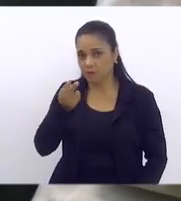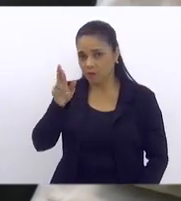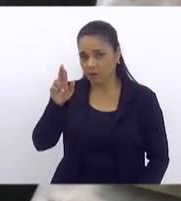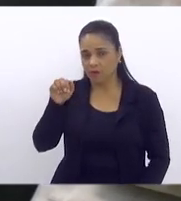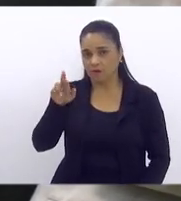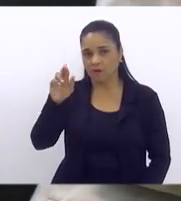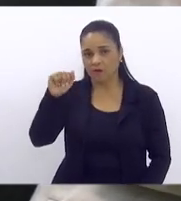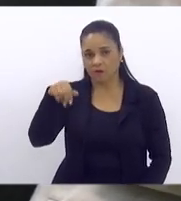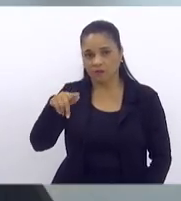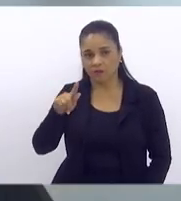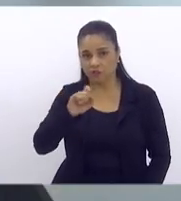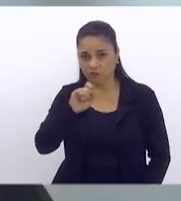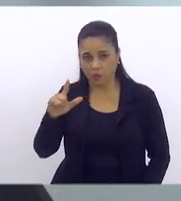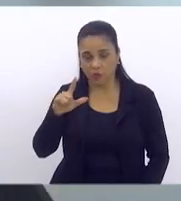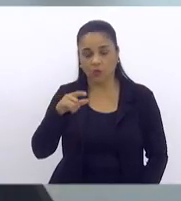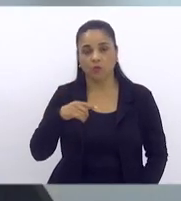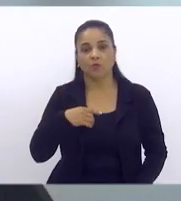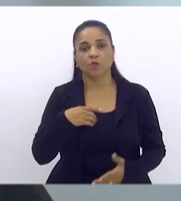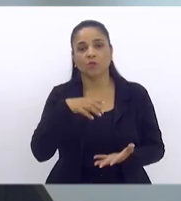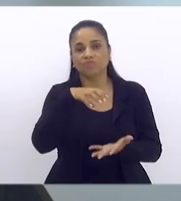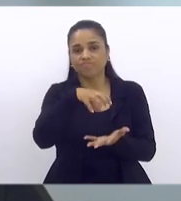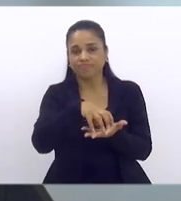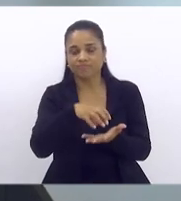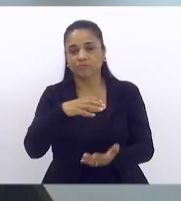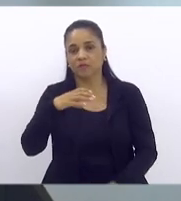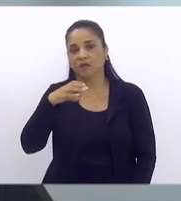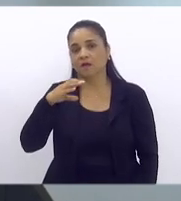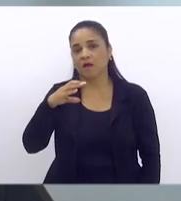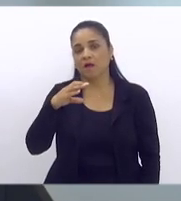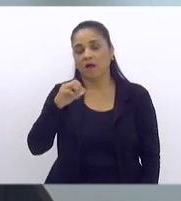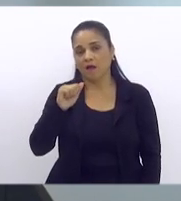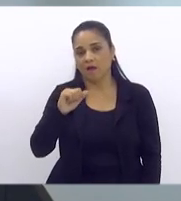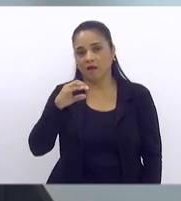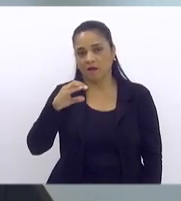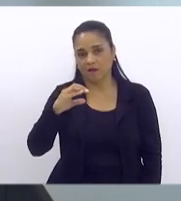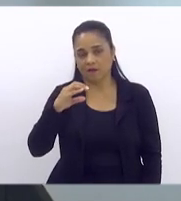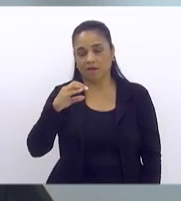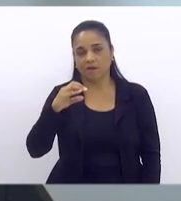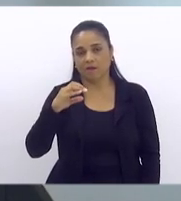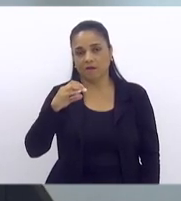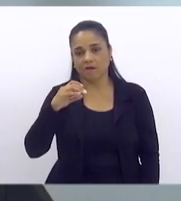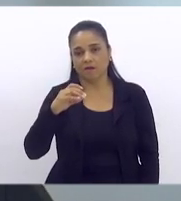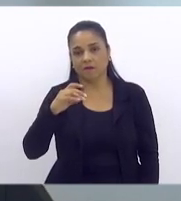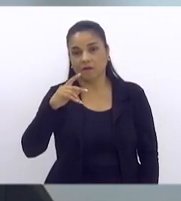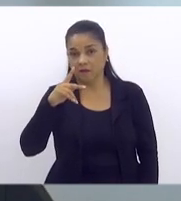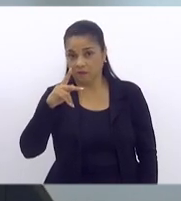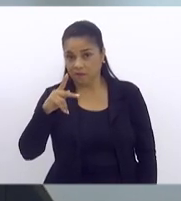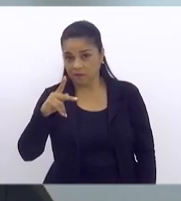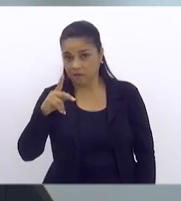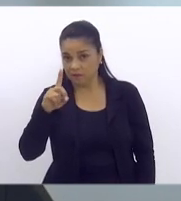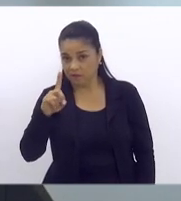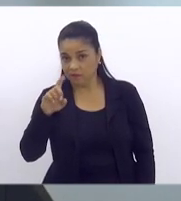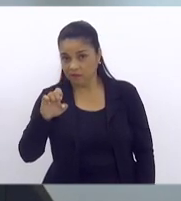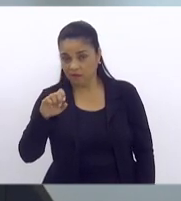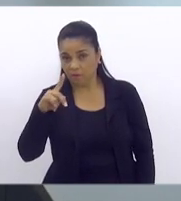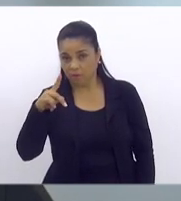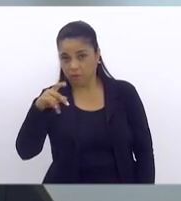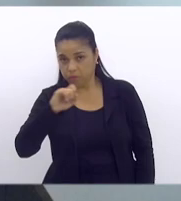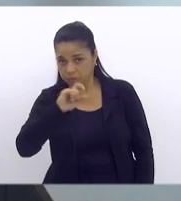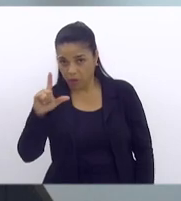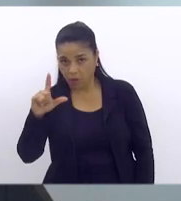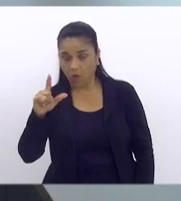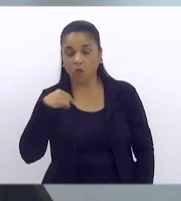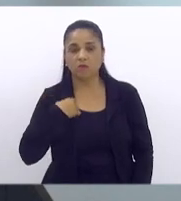da Acadepol, tem sido muito produtivo nesse sentido. Entendemos e tem